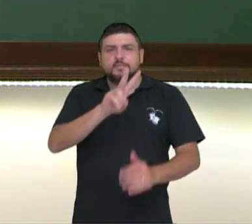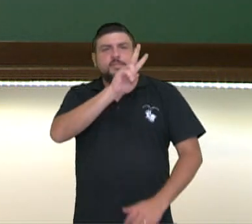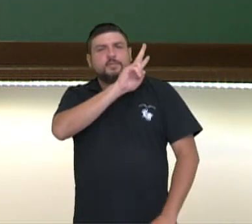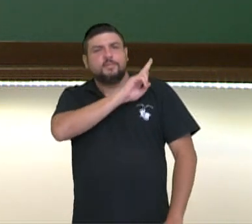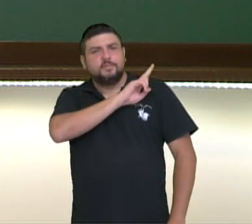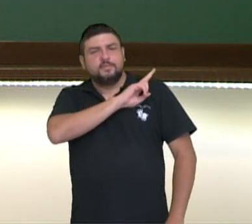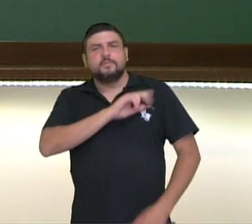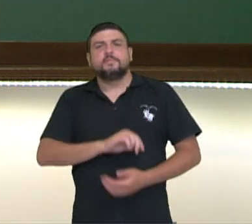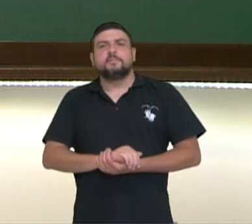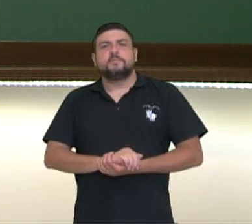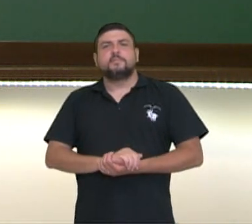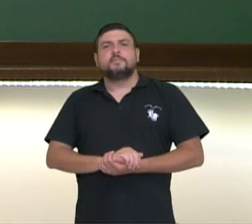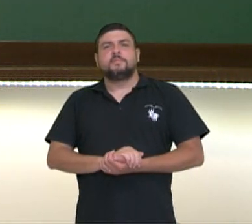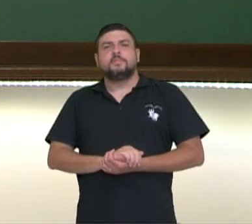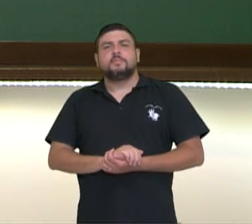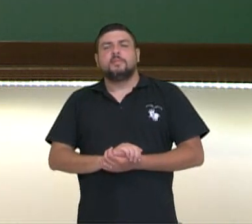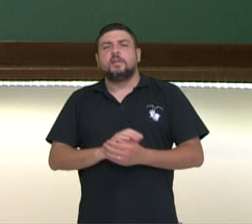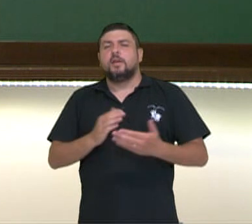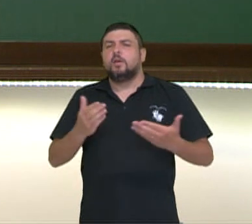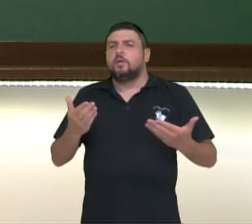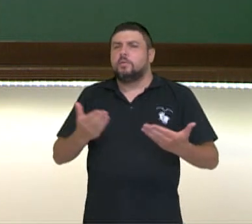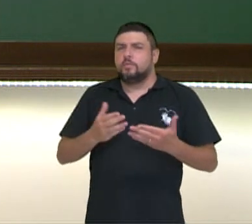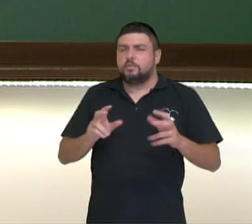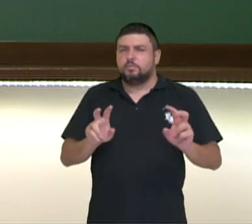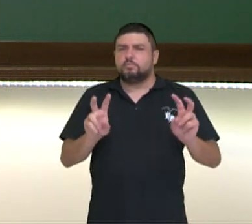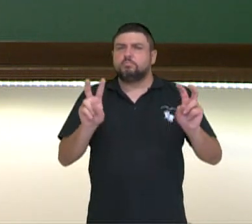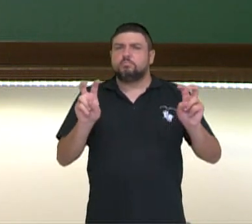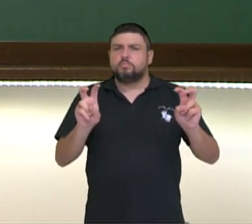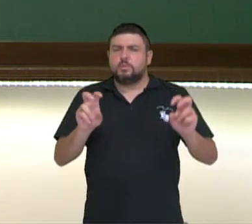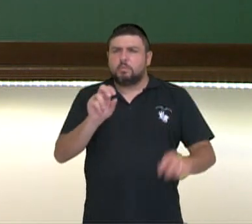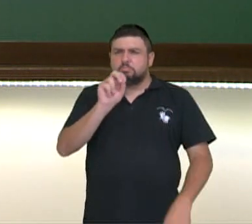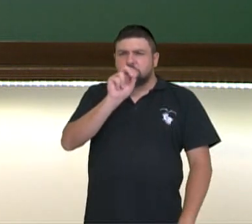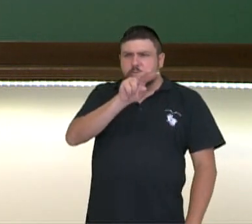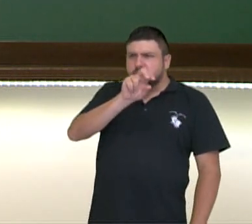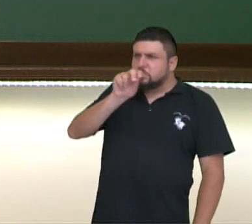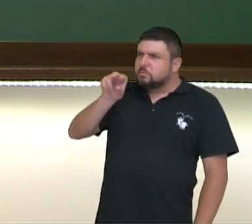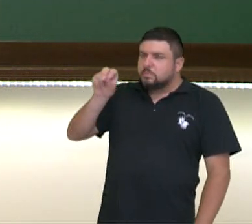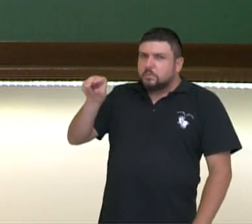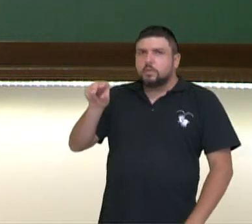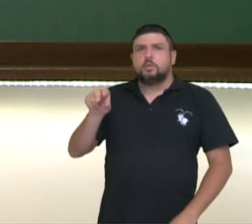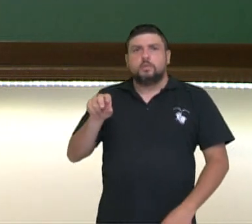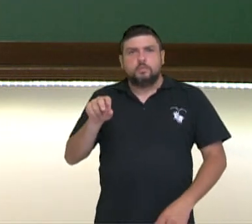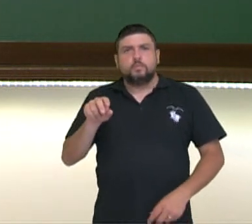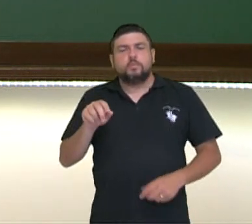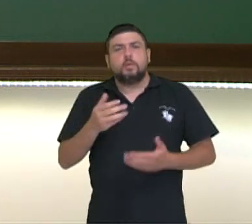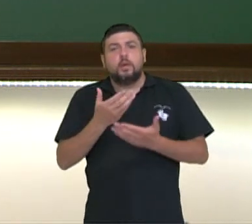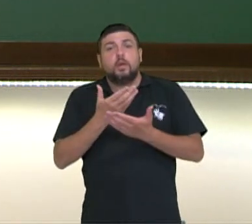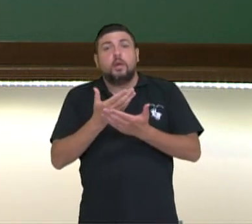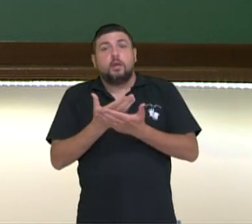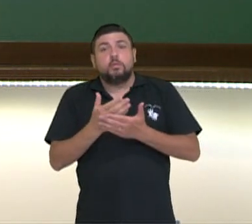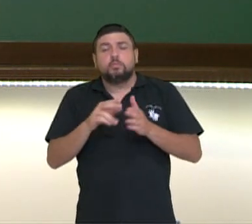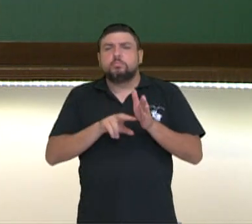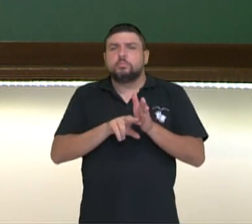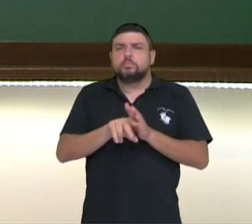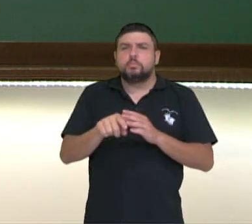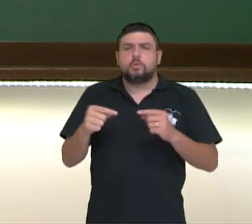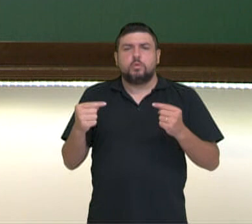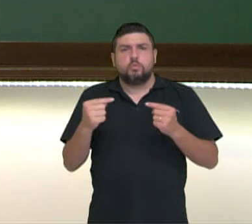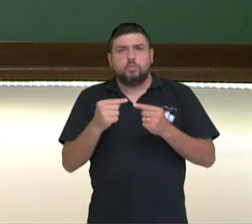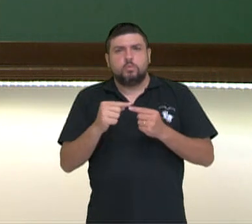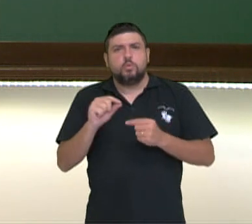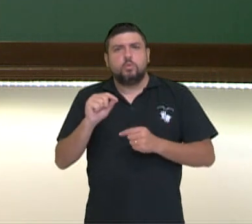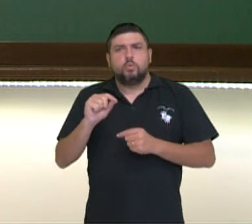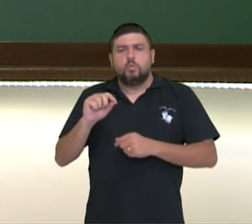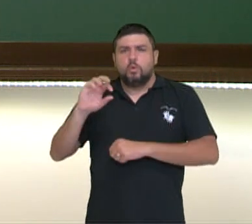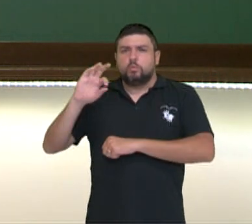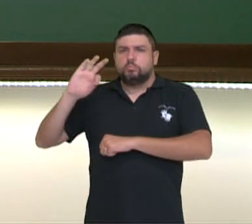médio. E hoje nós vamos trabalhar um tema bem recorrente dentro da disciplina de Biologia, que são as viroses associadas a um mosquitinho